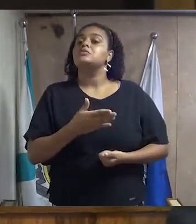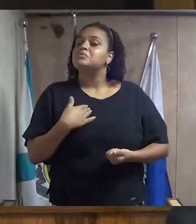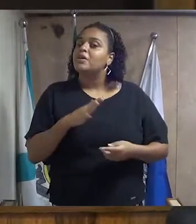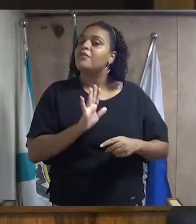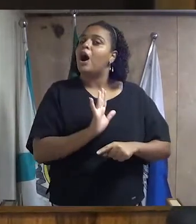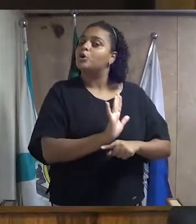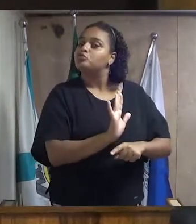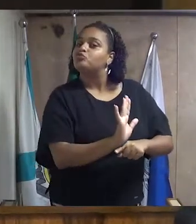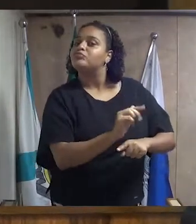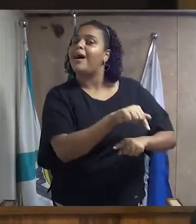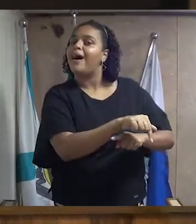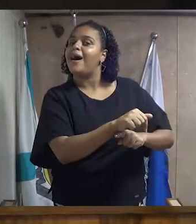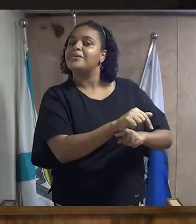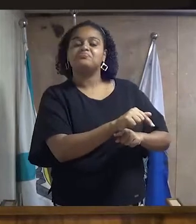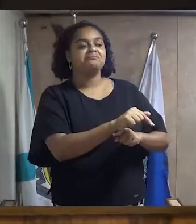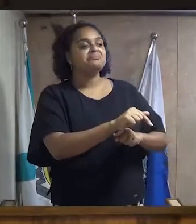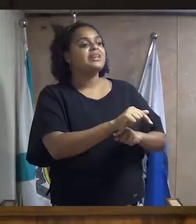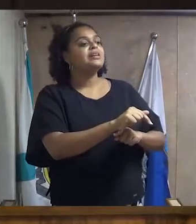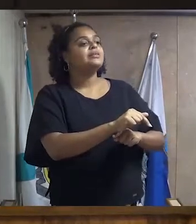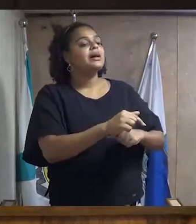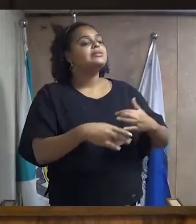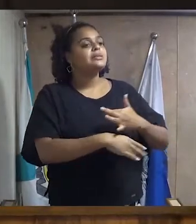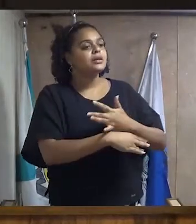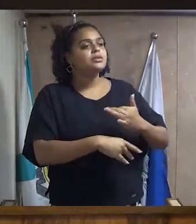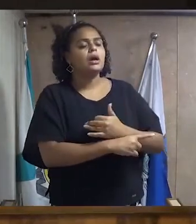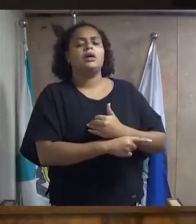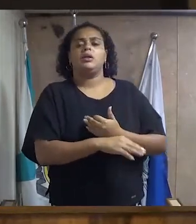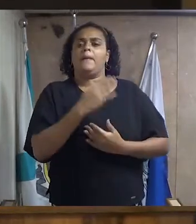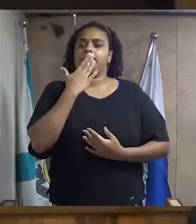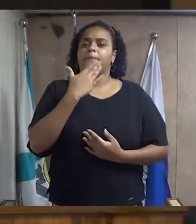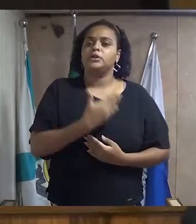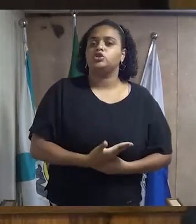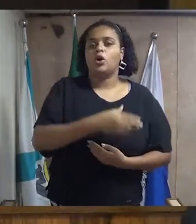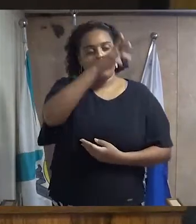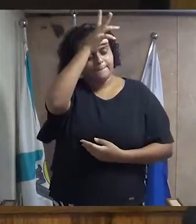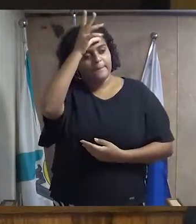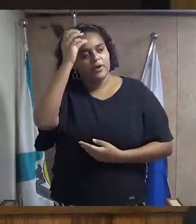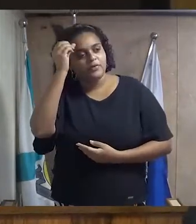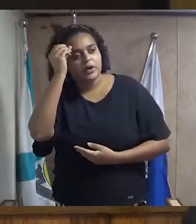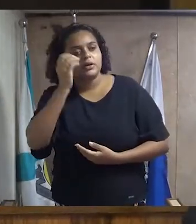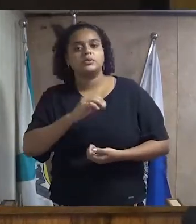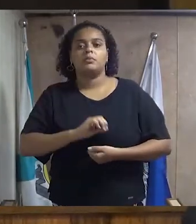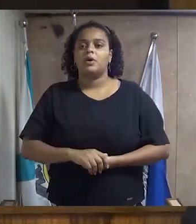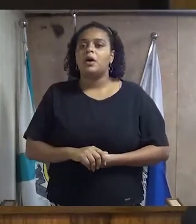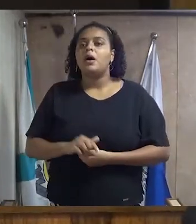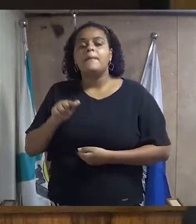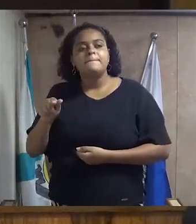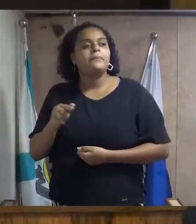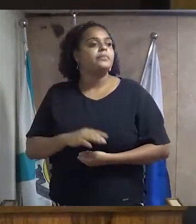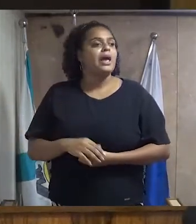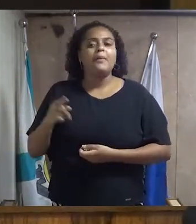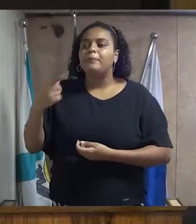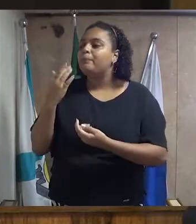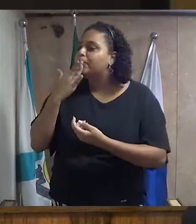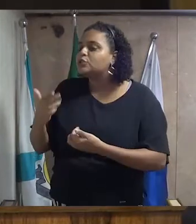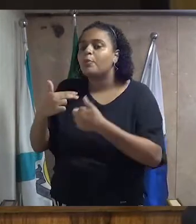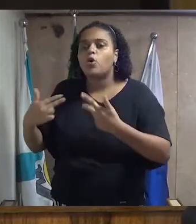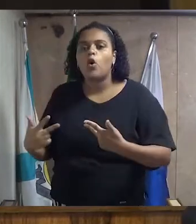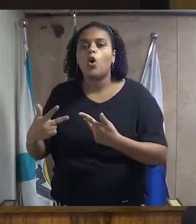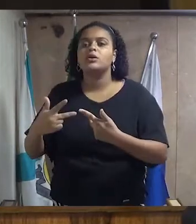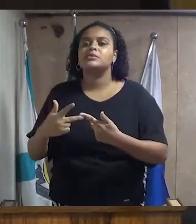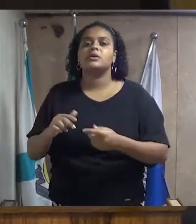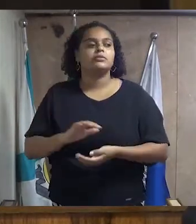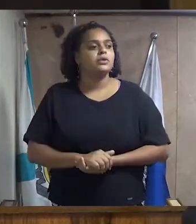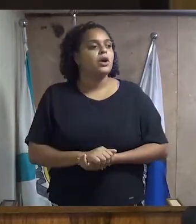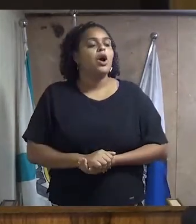essa cidade. Porque por muito tempo nós pedimos um prefeito médico, uma ressonância, Nivan, e não tinha. Nós pedimos